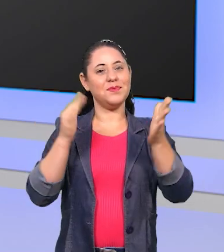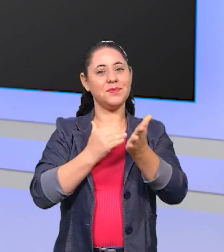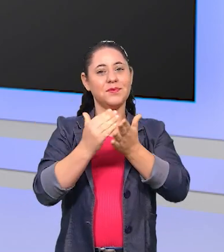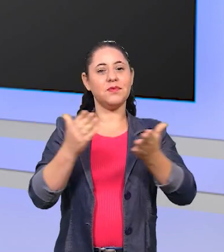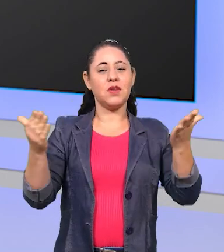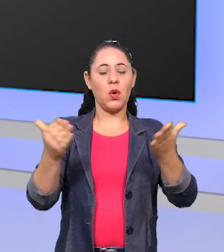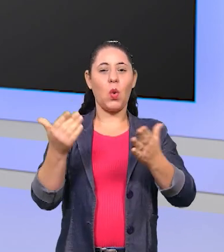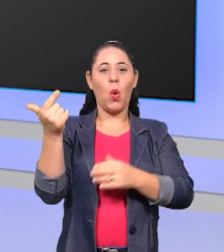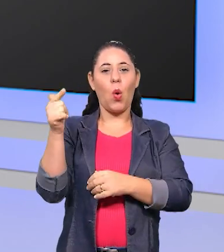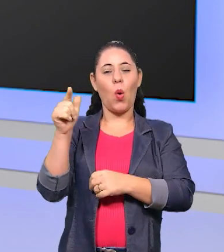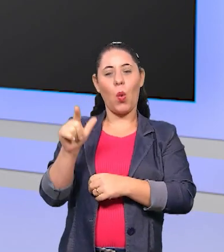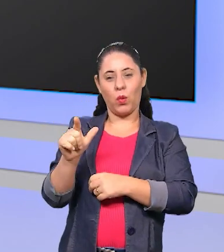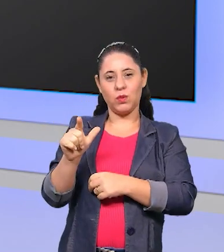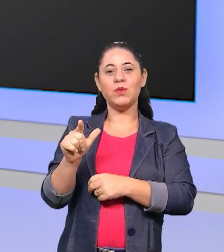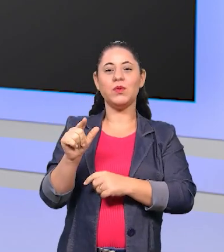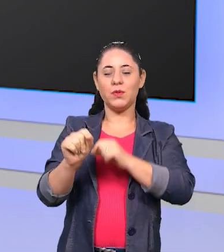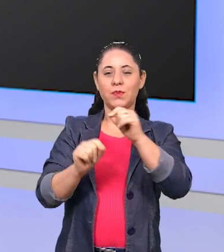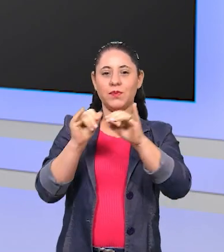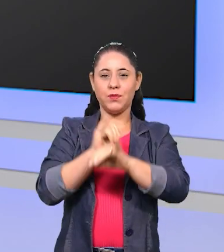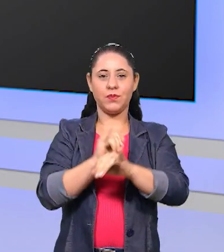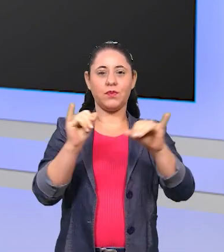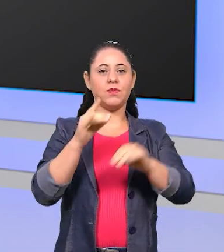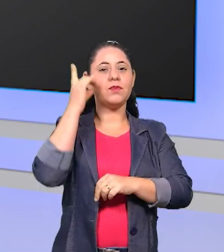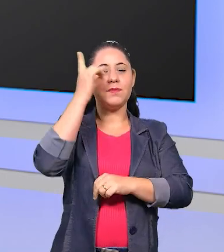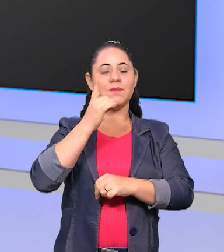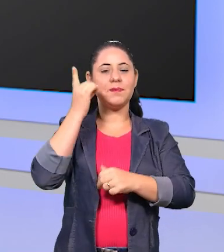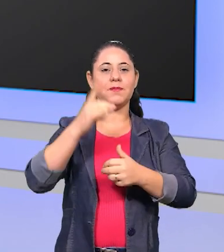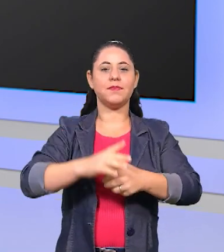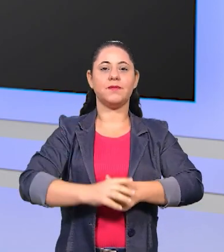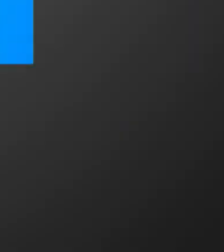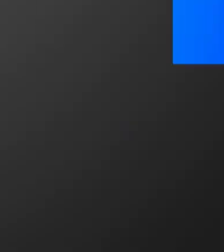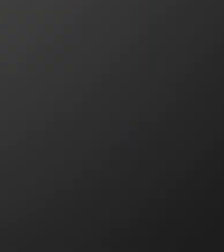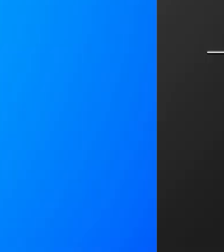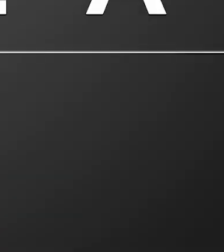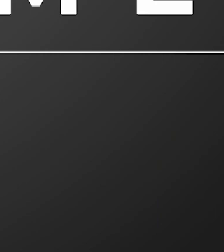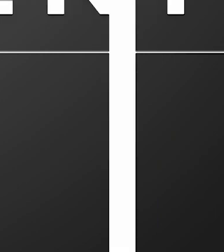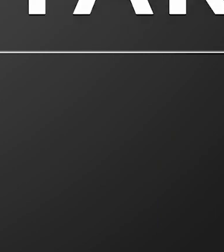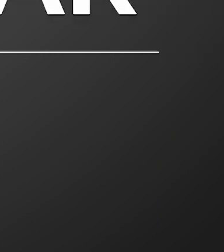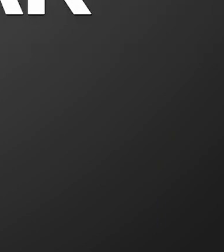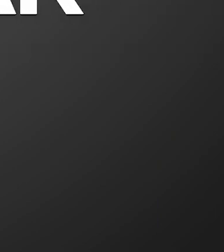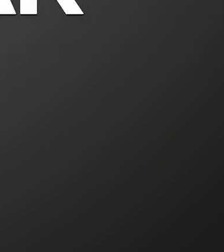Olá, começa agora mais uma edição do Jornal Parlamentar.